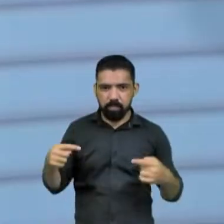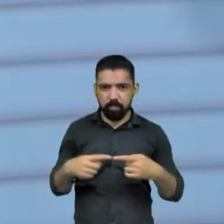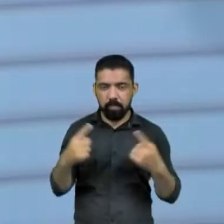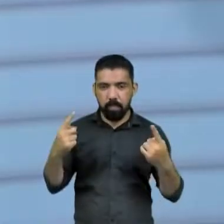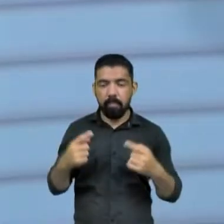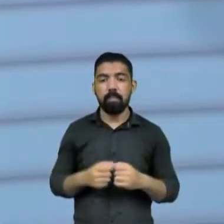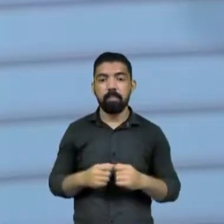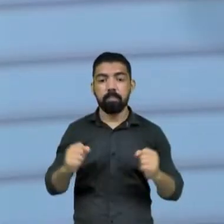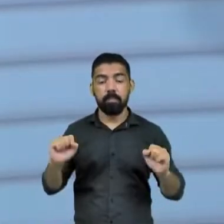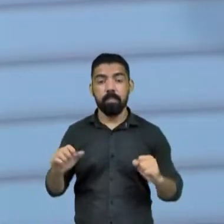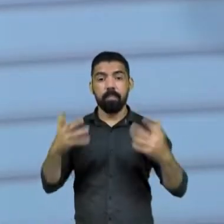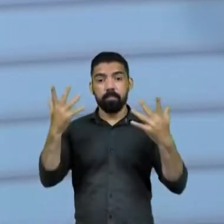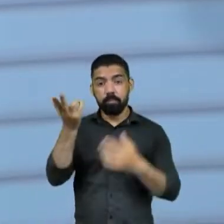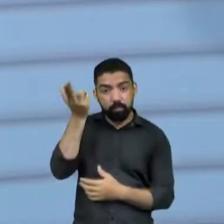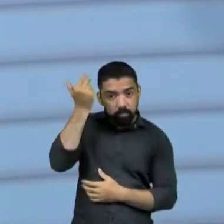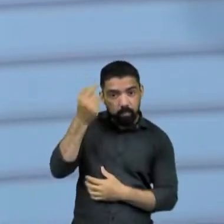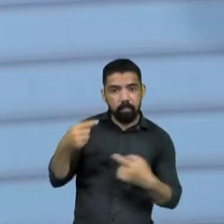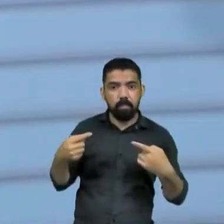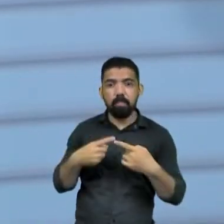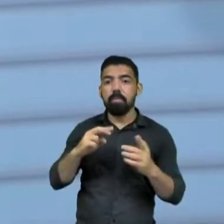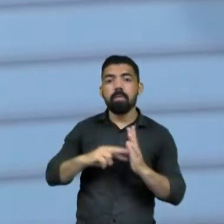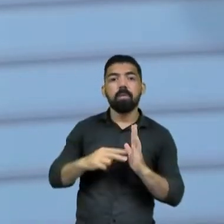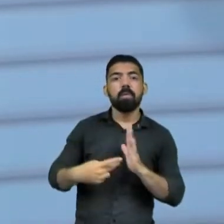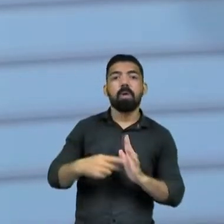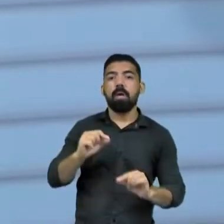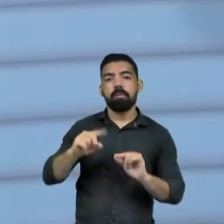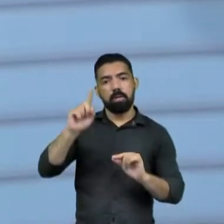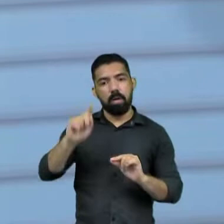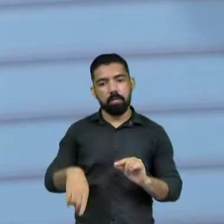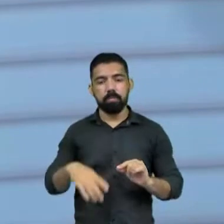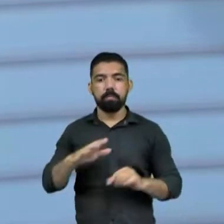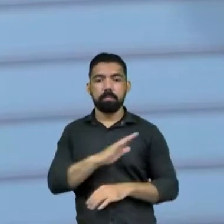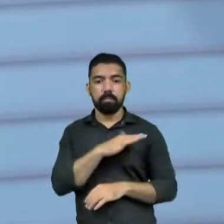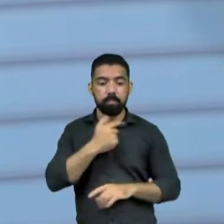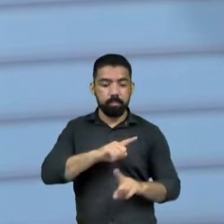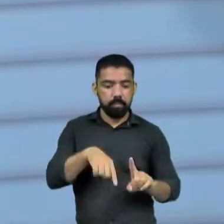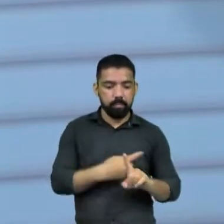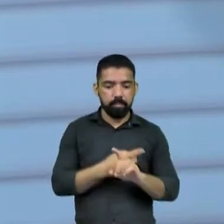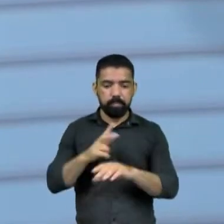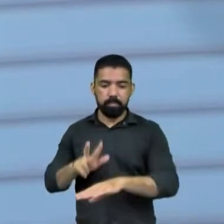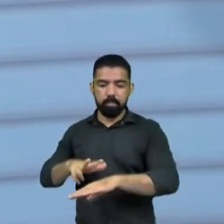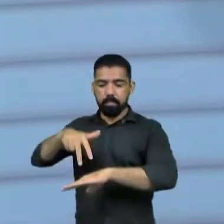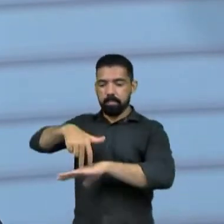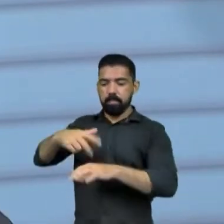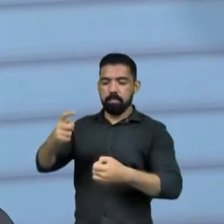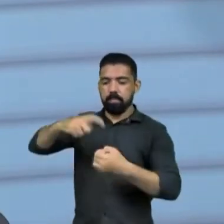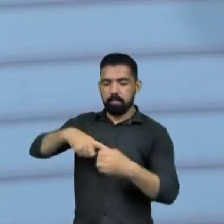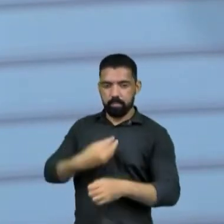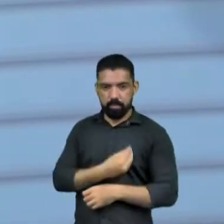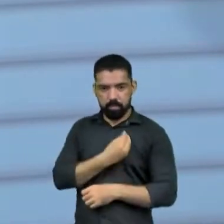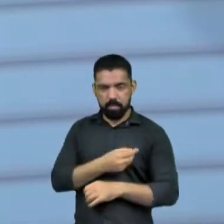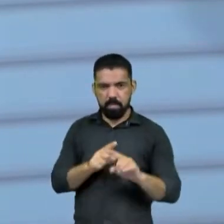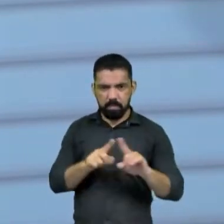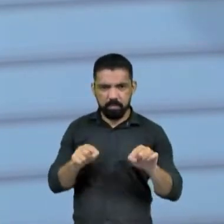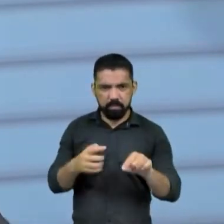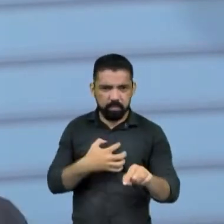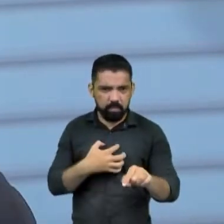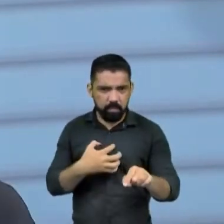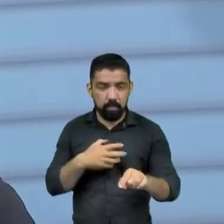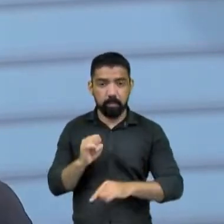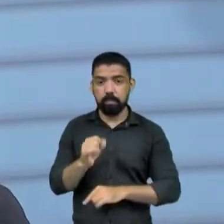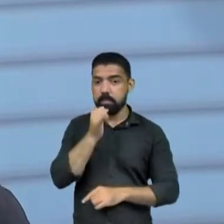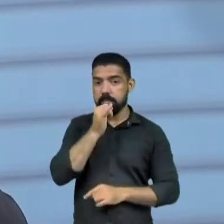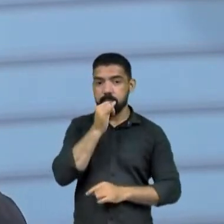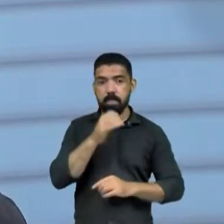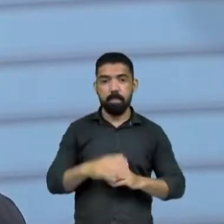celebrando a Morte e a ressurreição o cordeiro de Deus que tira o pecado do mundo que muda a história agora nada disso faz sentido se não